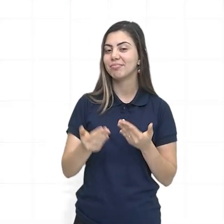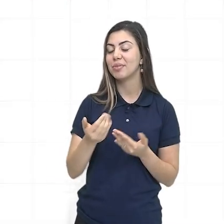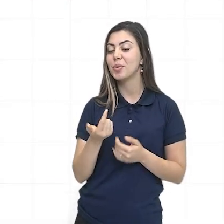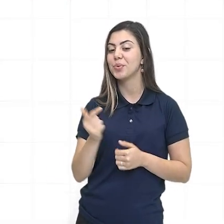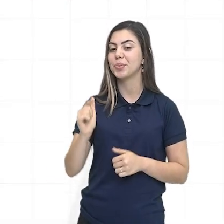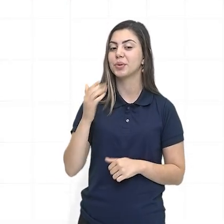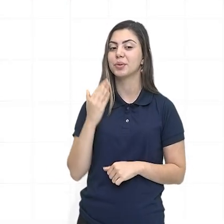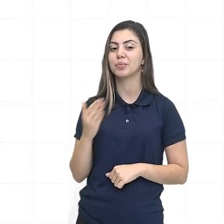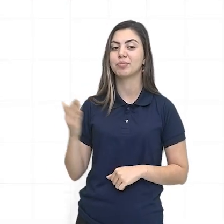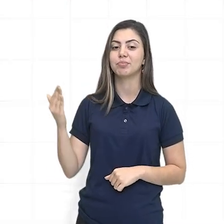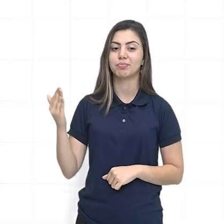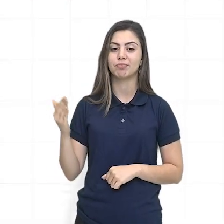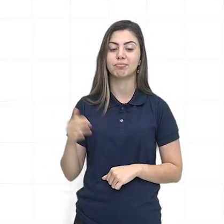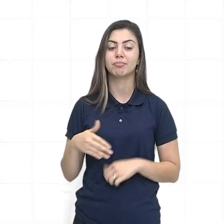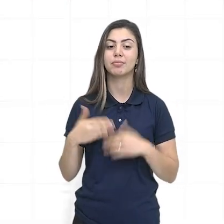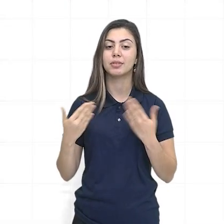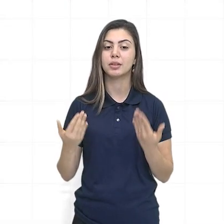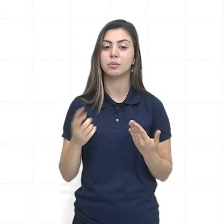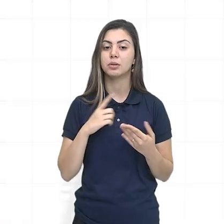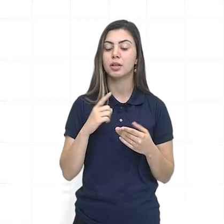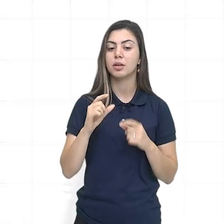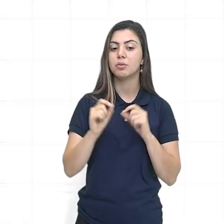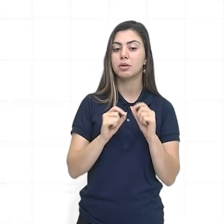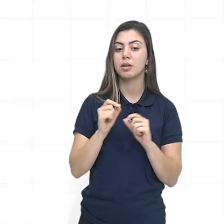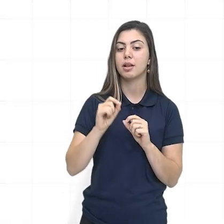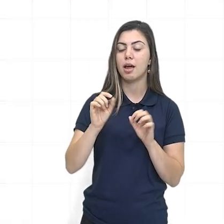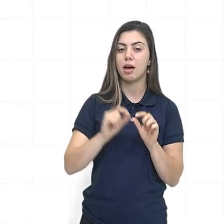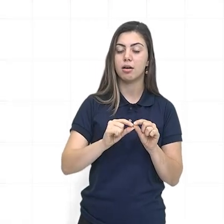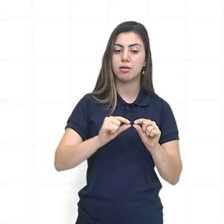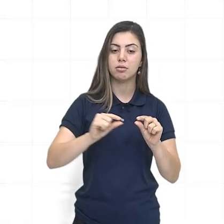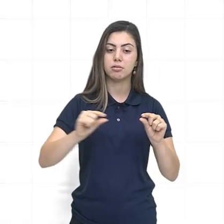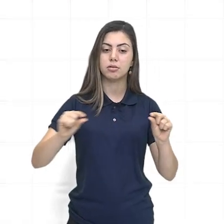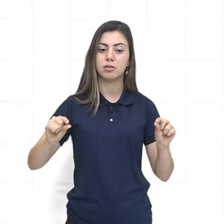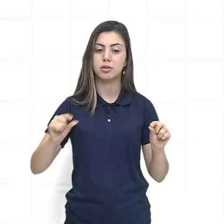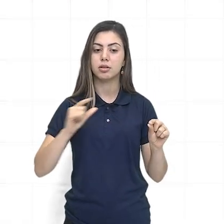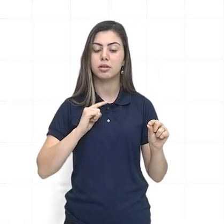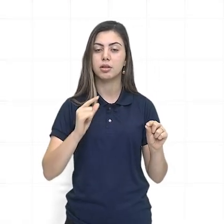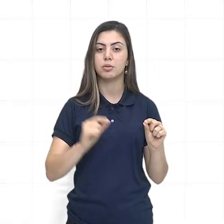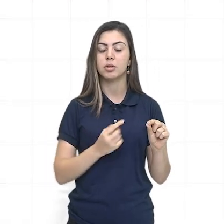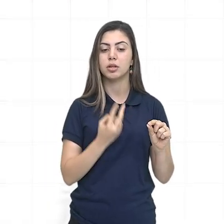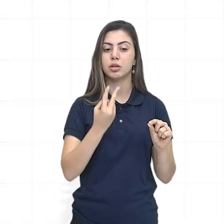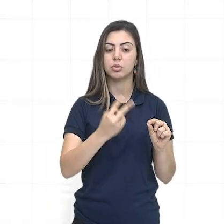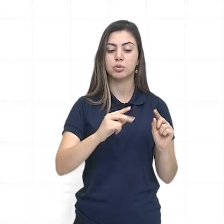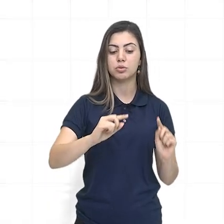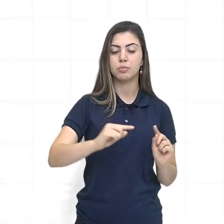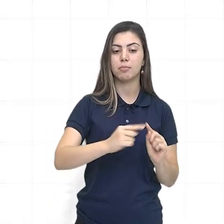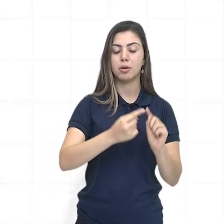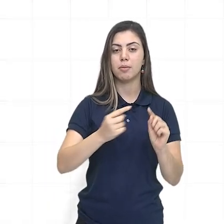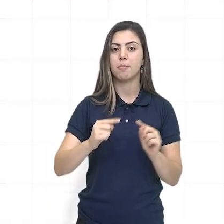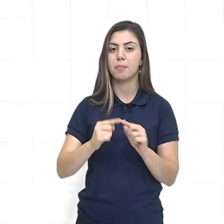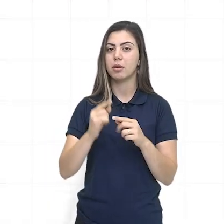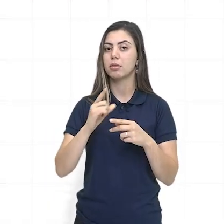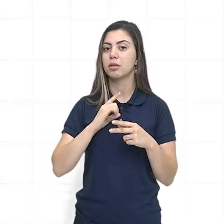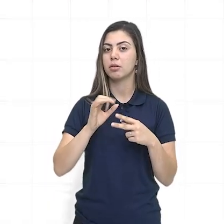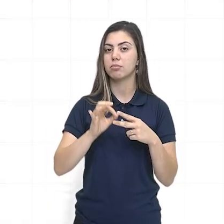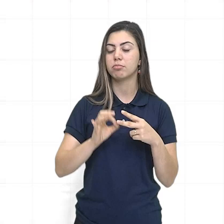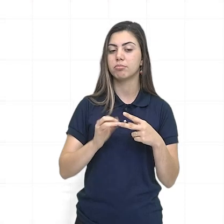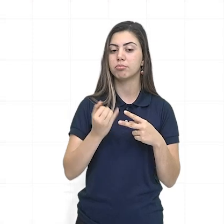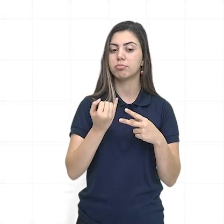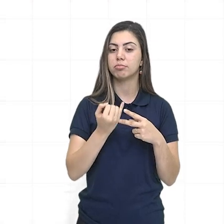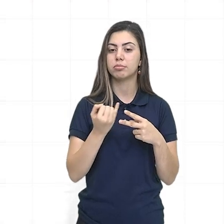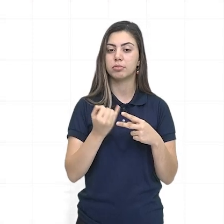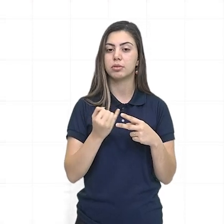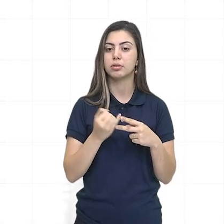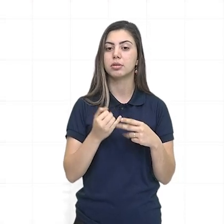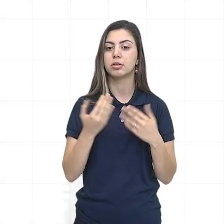seguinte, olha, as arestas ou segmentos de linha que conectam dois vértices consecutivos em um polígono podem ser associadas à